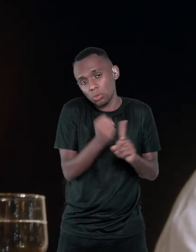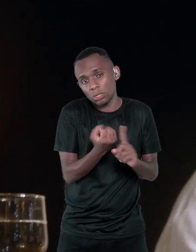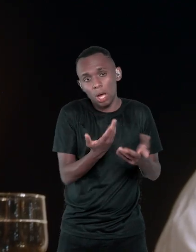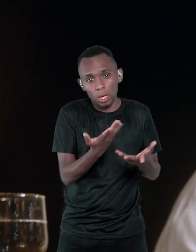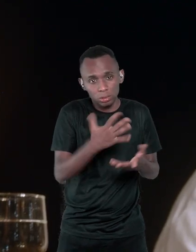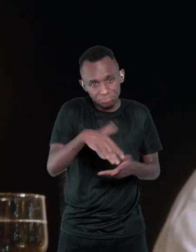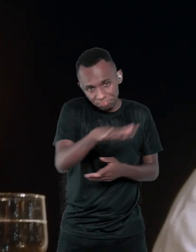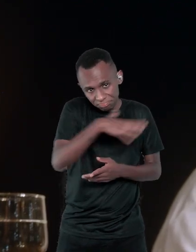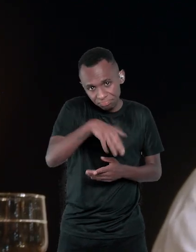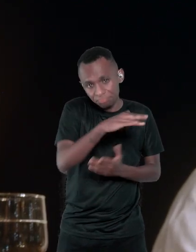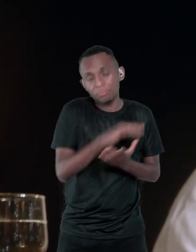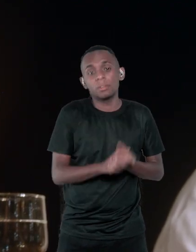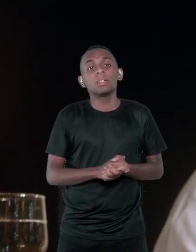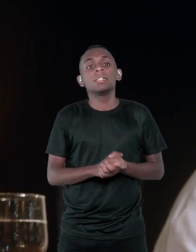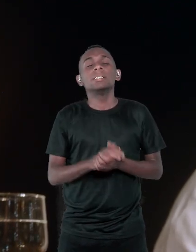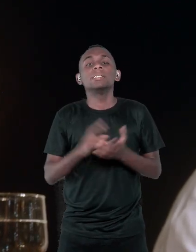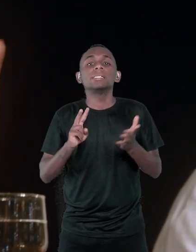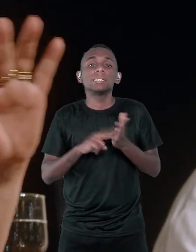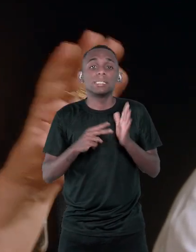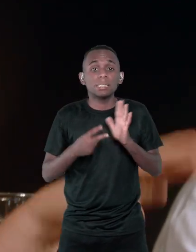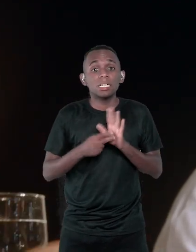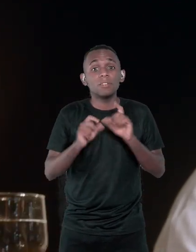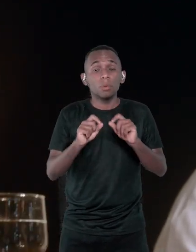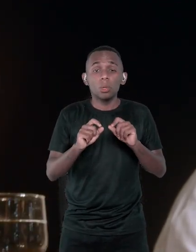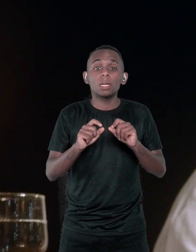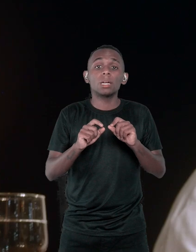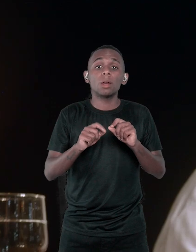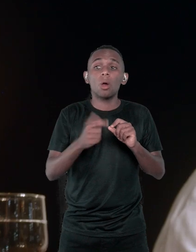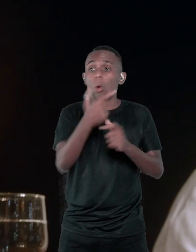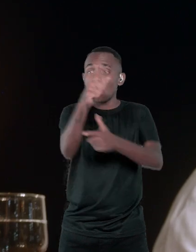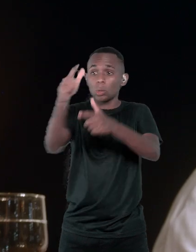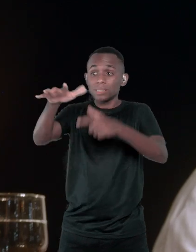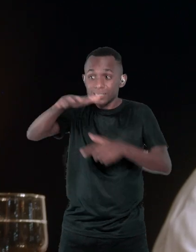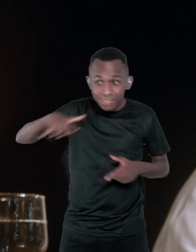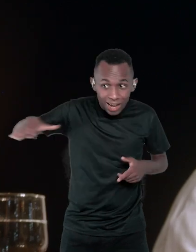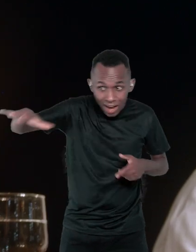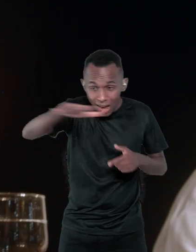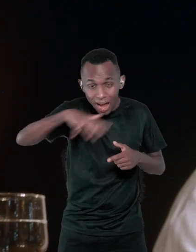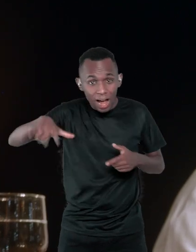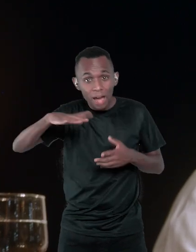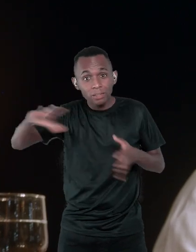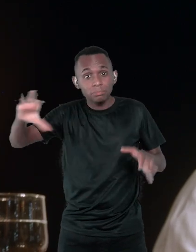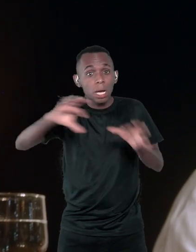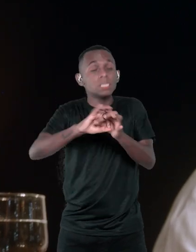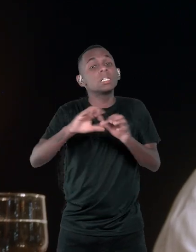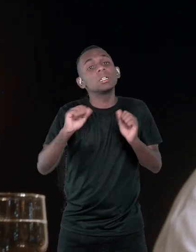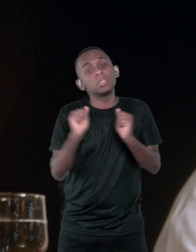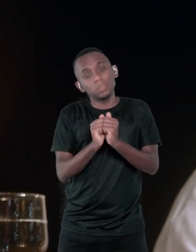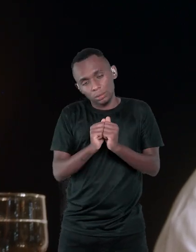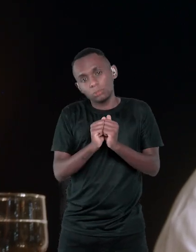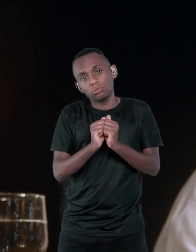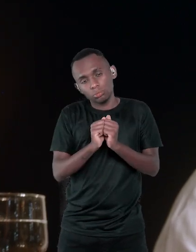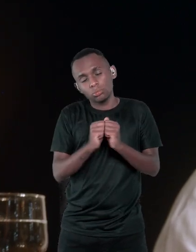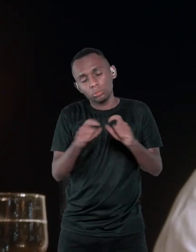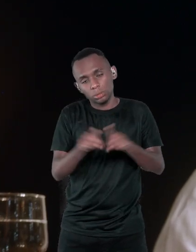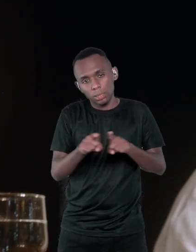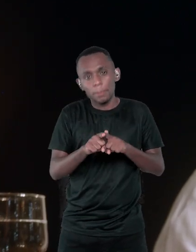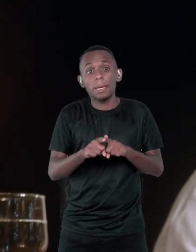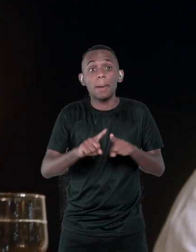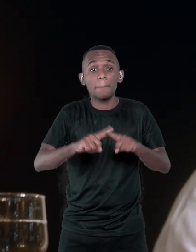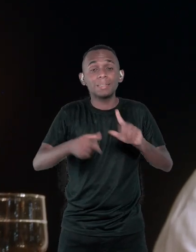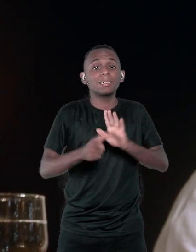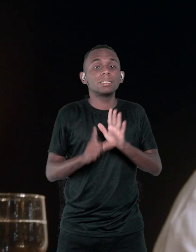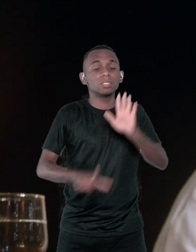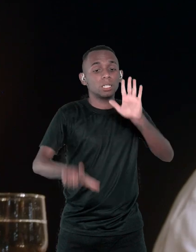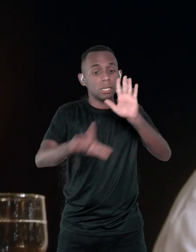está nos levando a interagir com outros setores das prefeituras. Mas, antes de mais nada, a gente conseguiu uma lei. A gente conseguiu uma lei municipal no